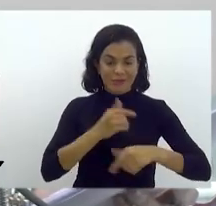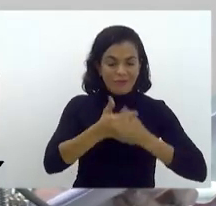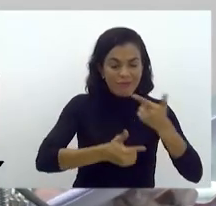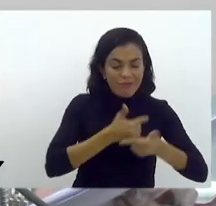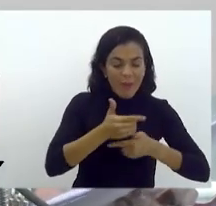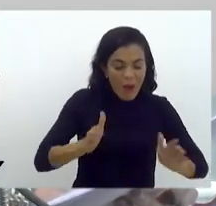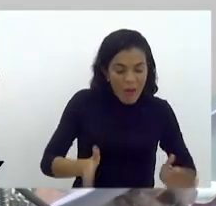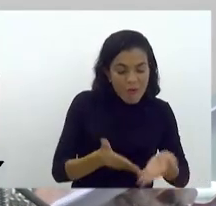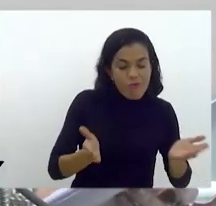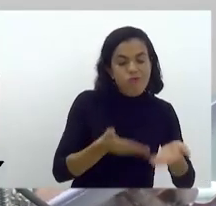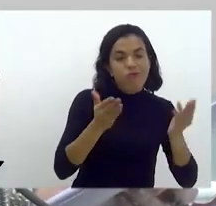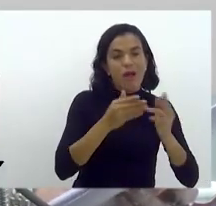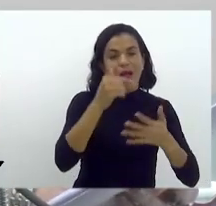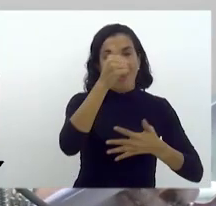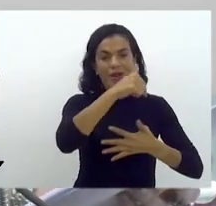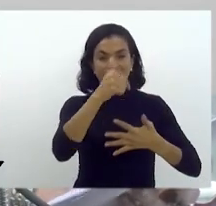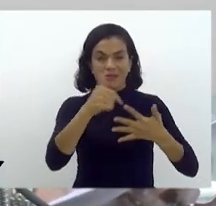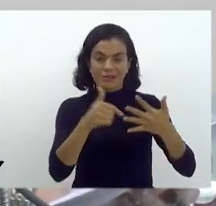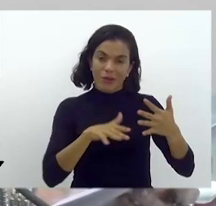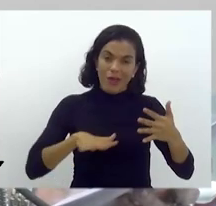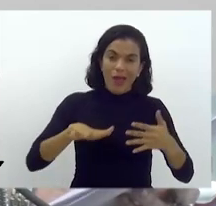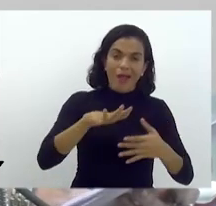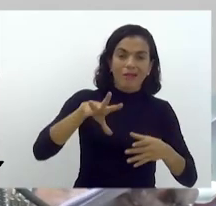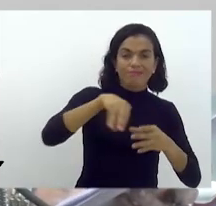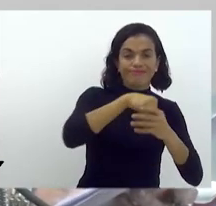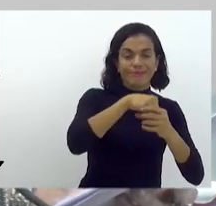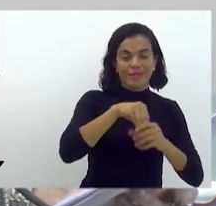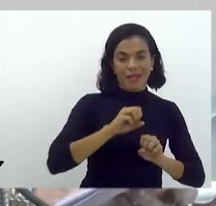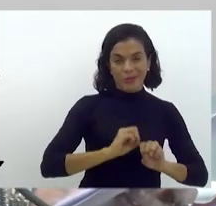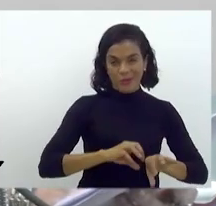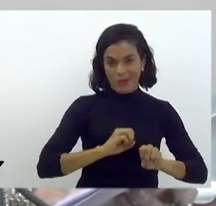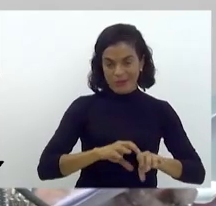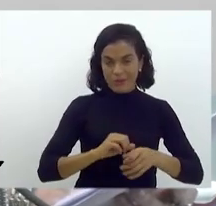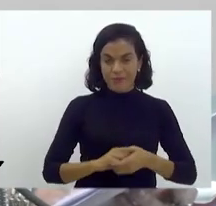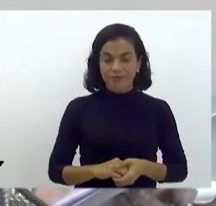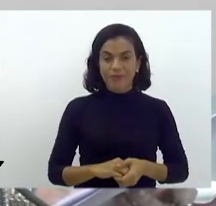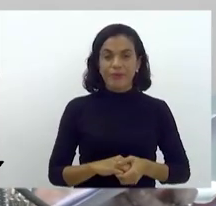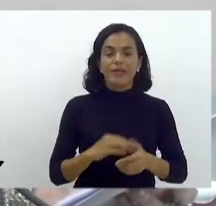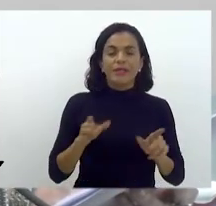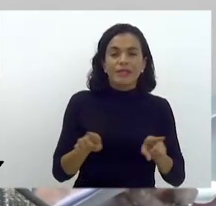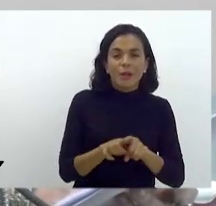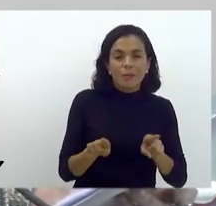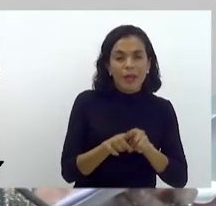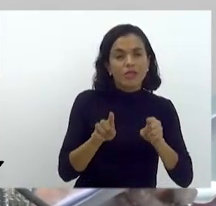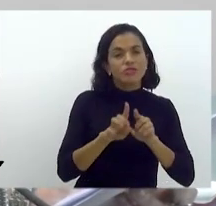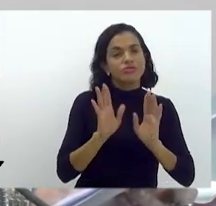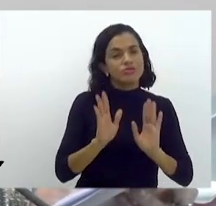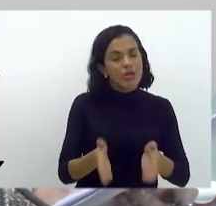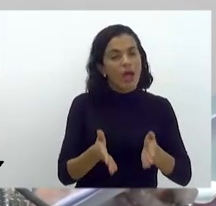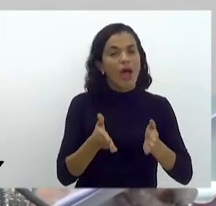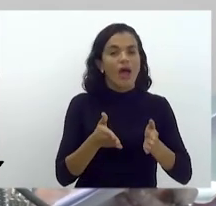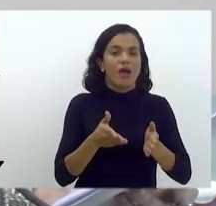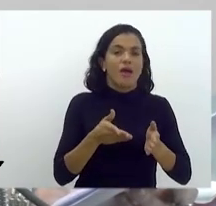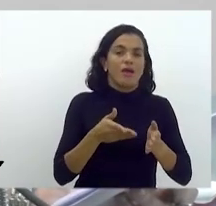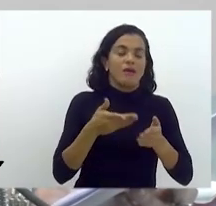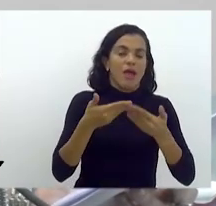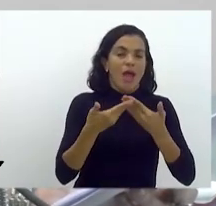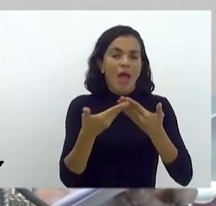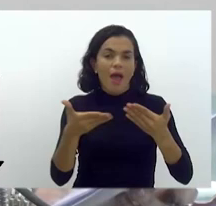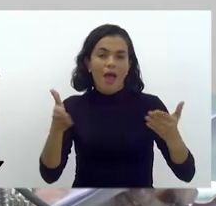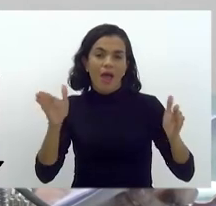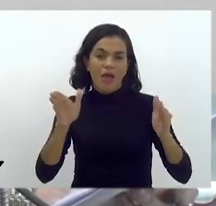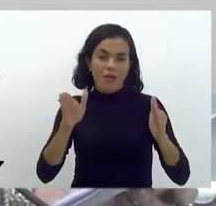trabalhar essas questões ainda no campo da educação e já abrindo aí paga as falas